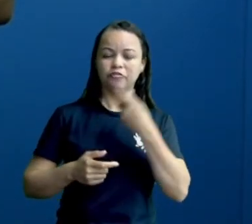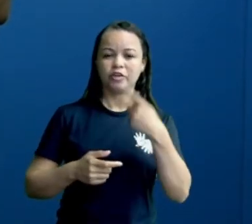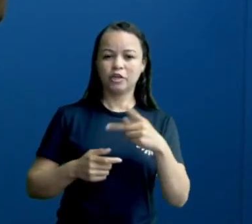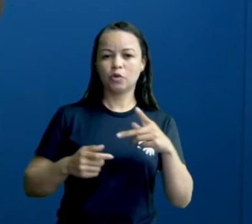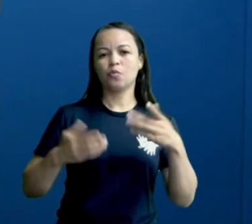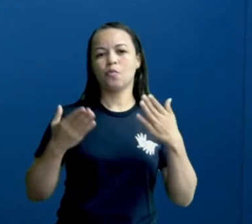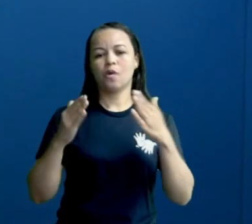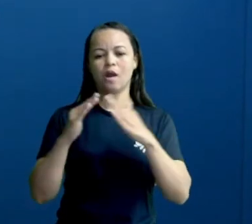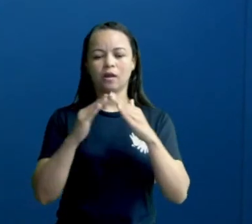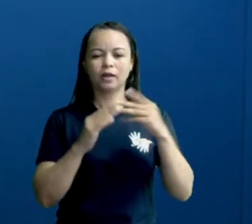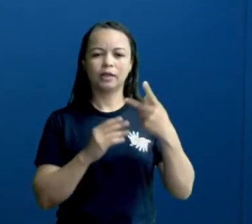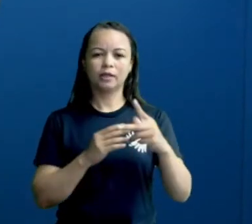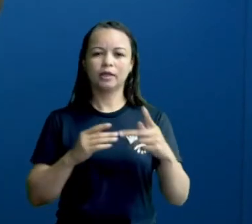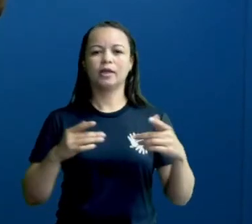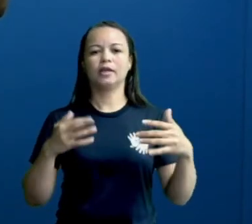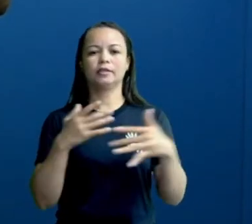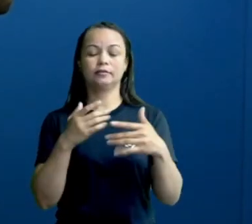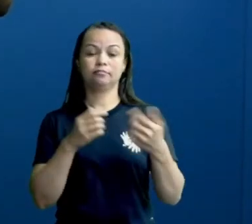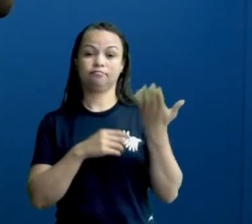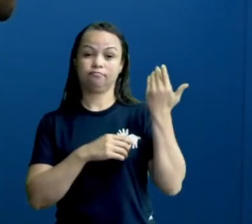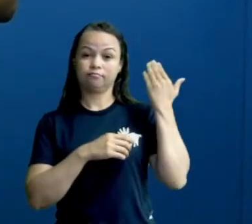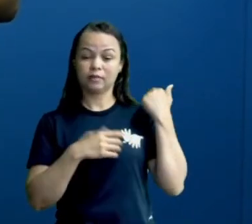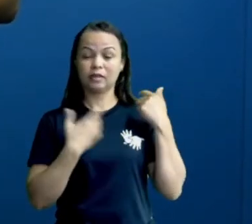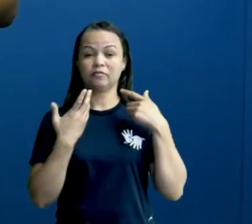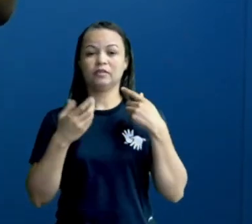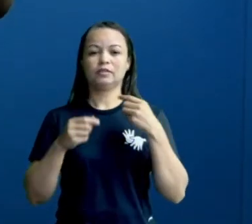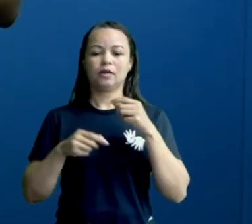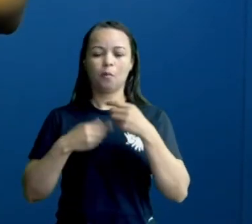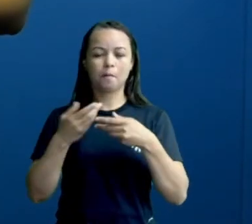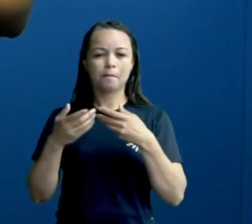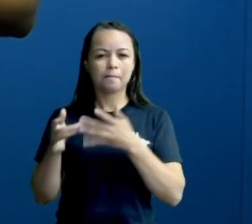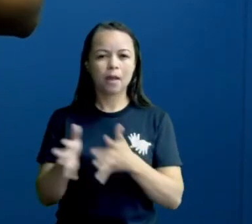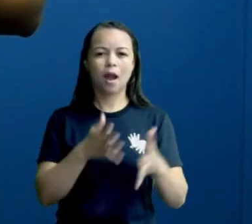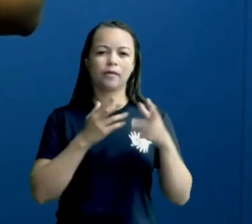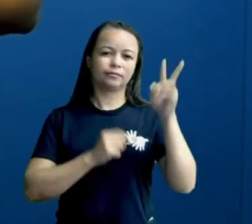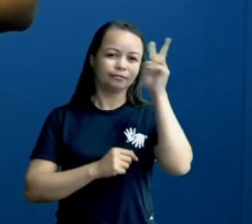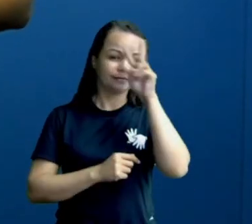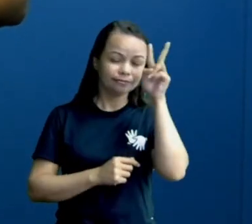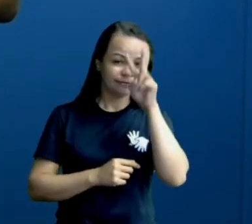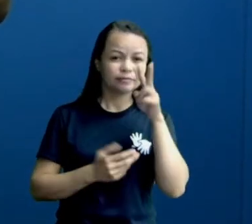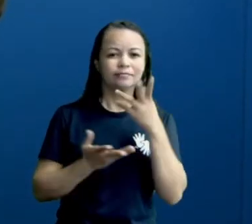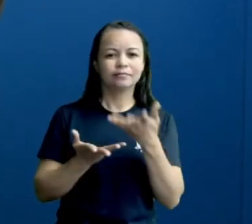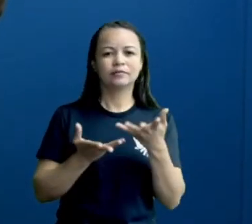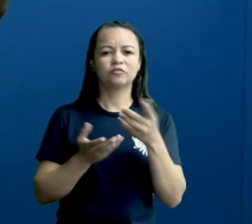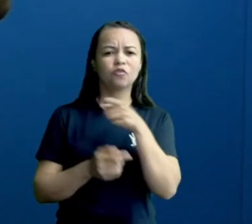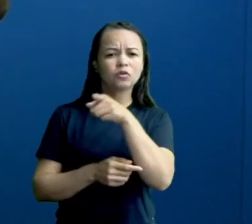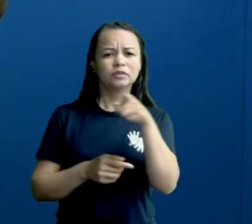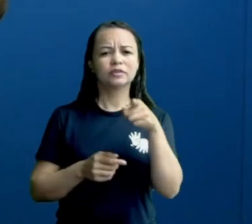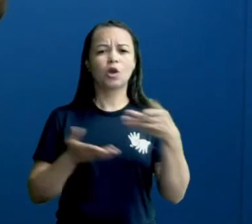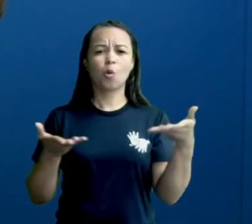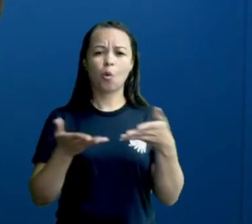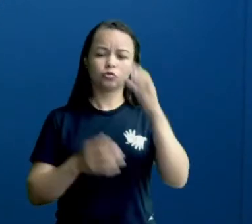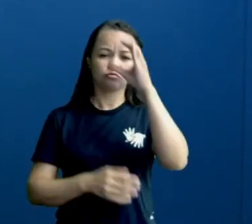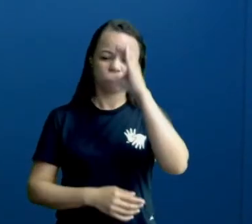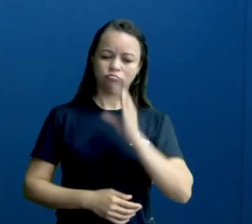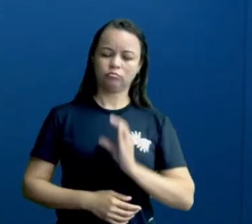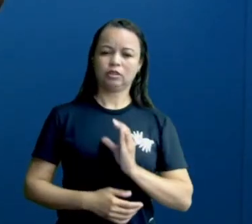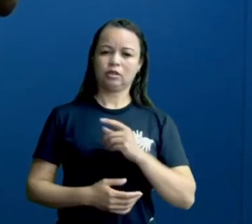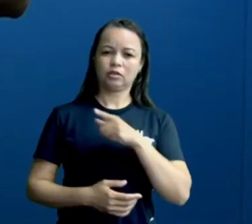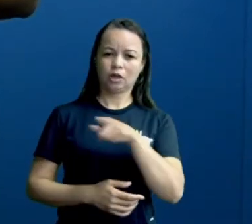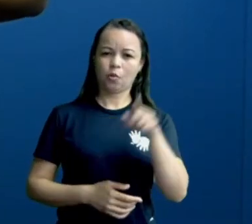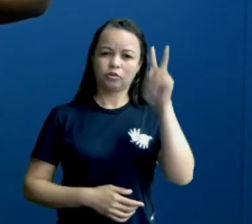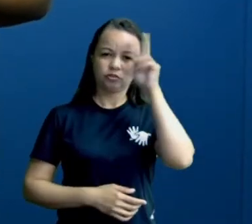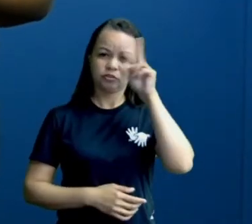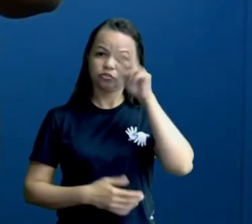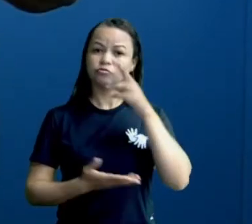na batalha, elas fizeram parte da história. Mas você, hoje, como cidadão, você também é um agente histórico. A gente está no